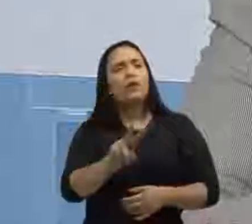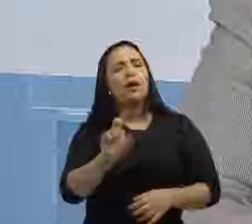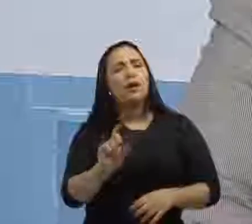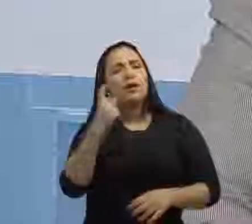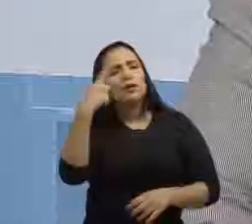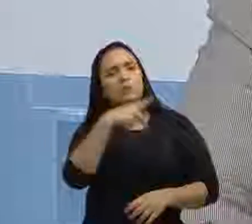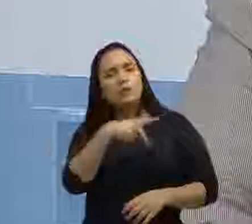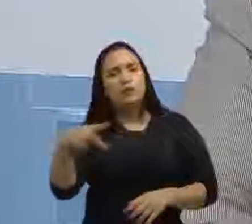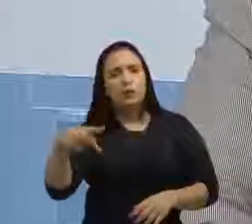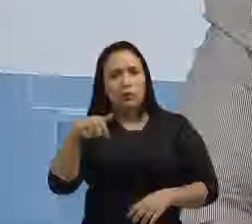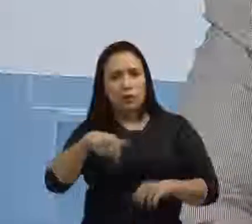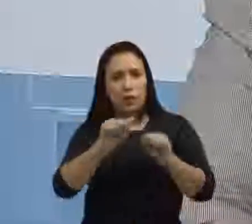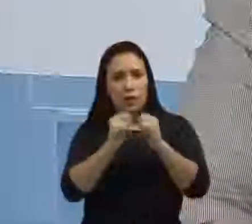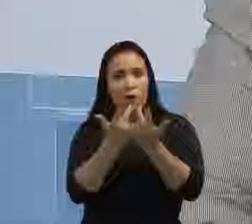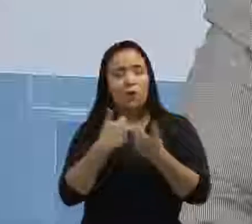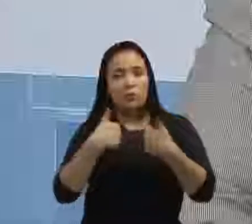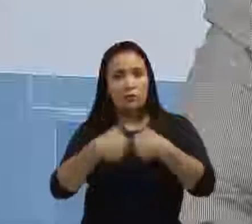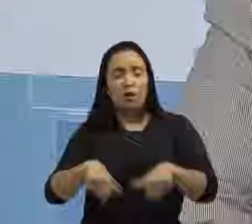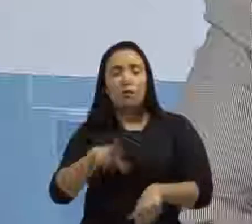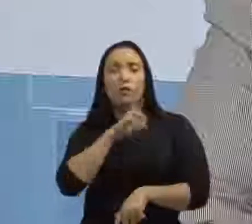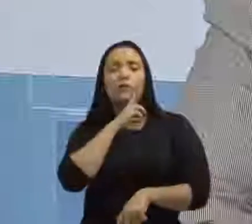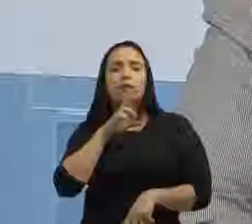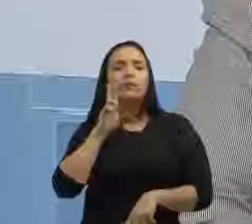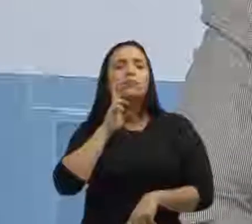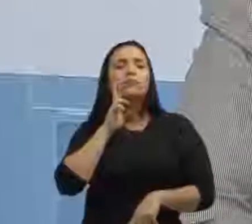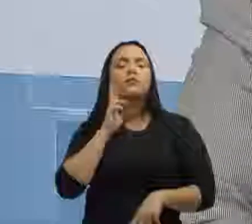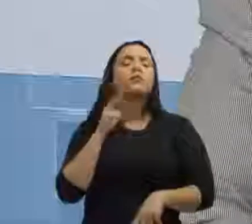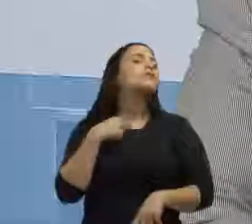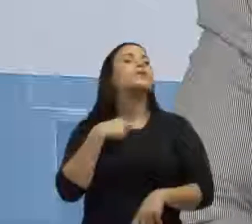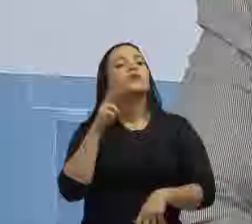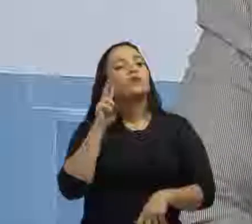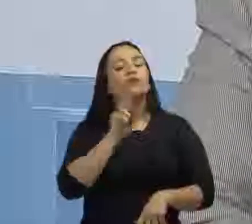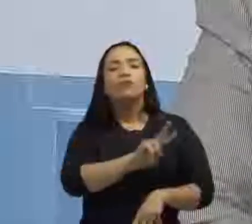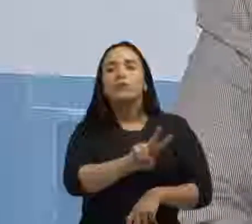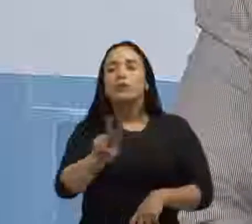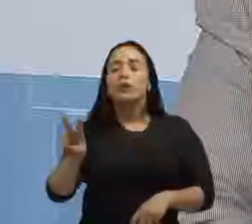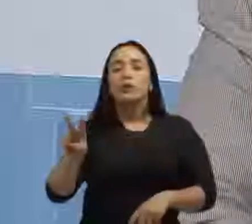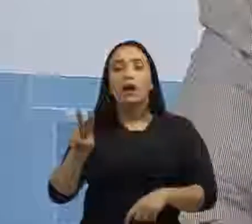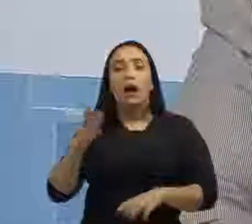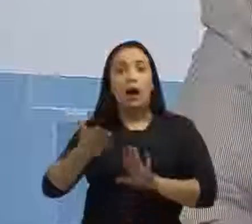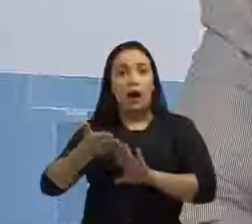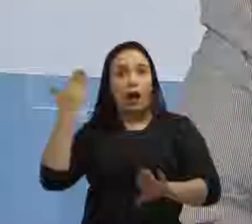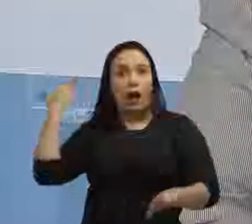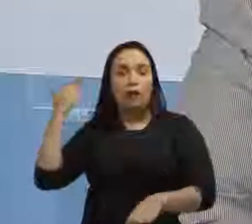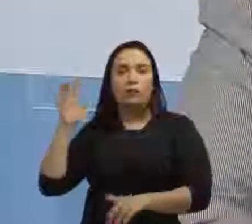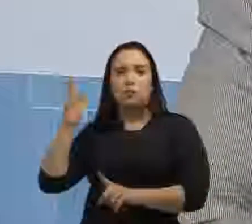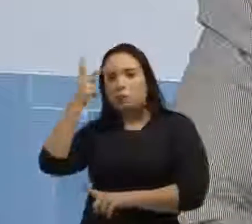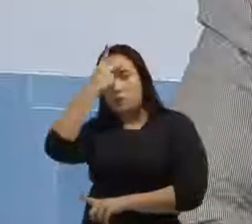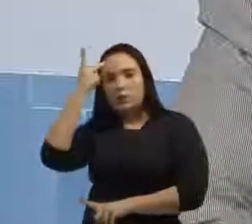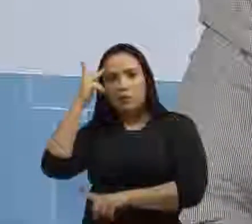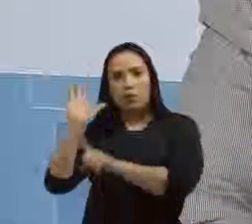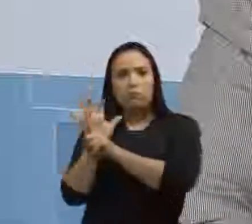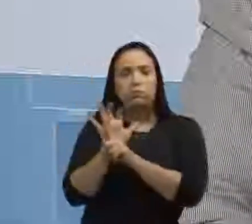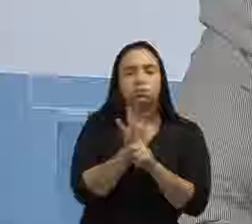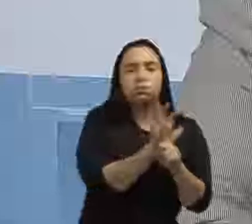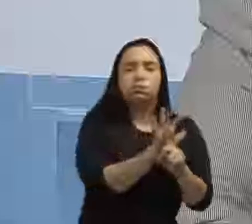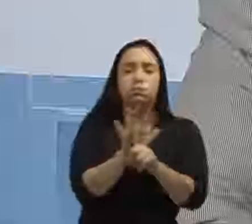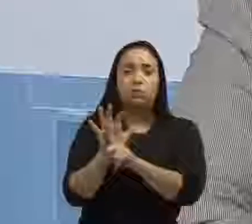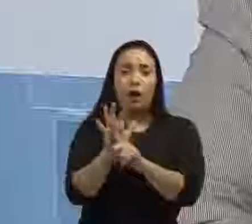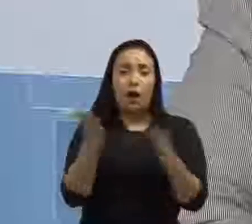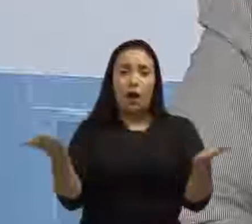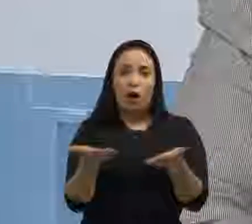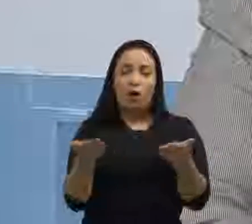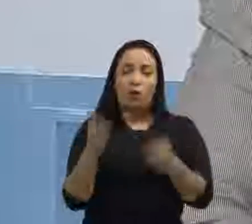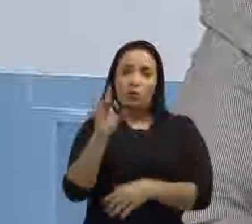casa aqui. E eu me lembro, na época ele era presidente, ele não conseguia andar sem um rabo de umas 20 pessoas atrás. E nesse dia, ele